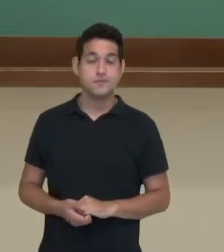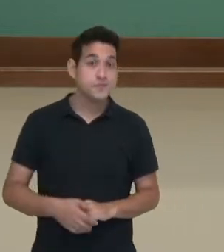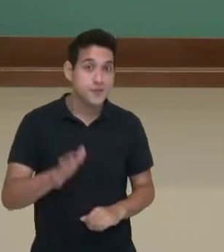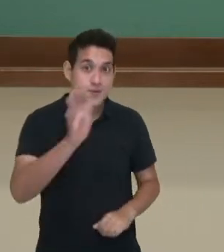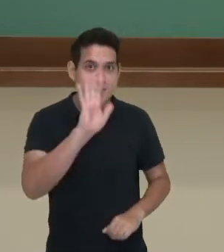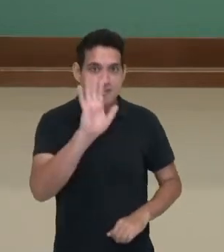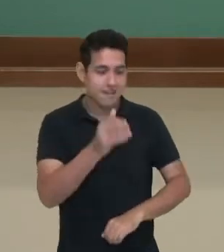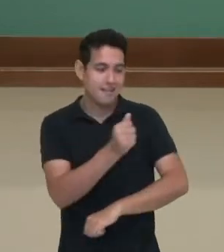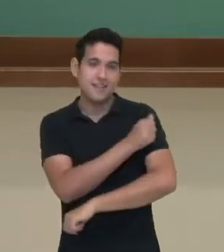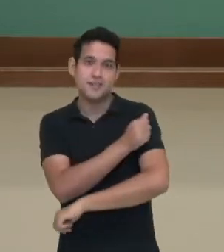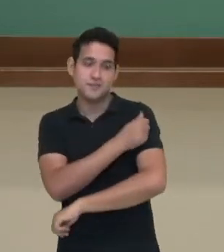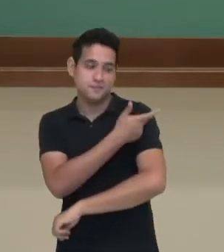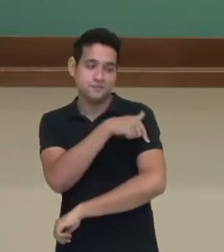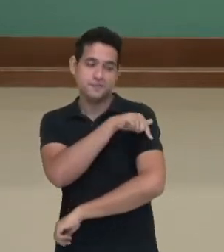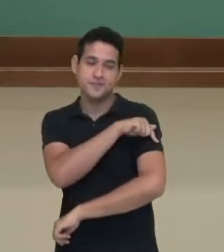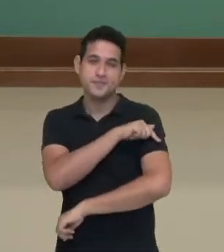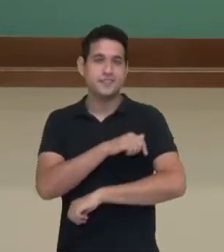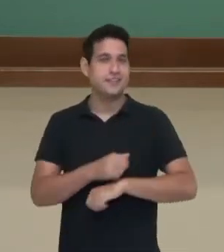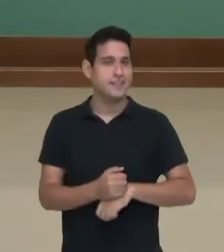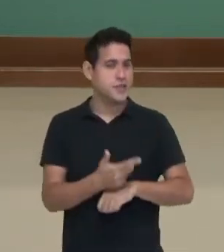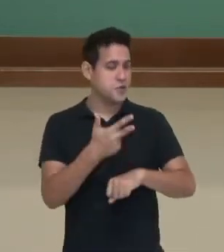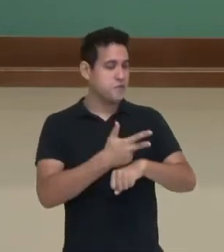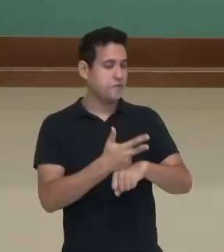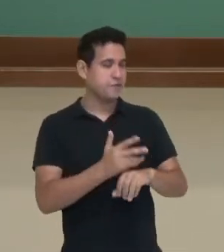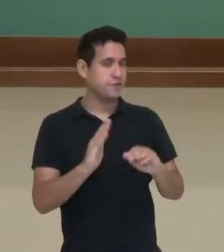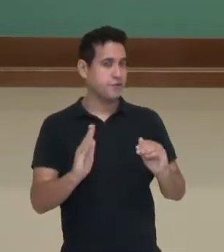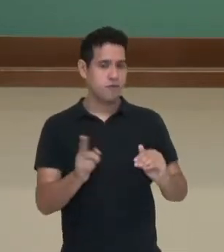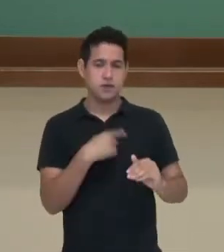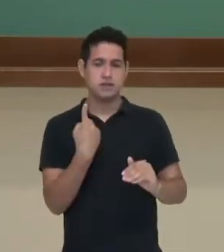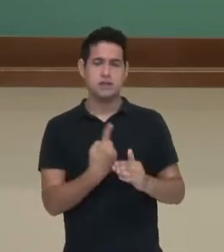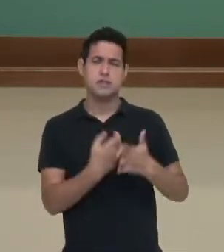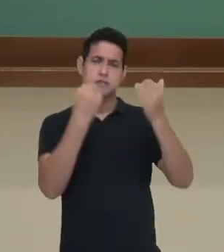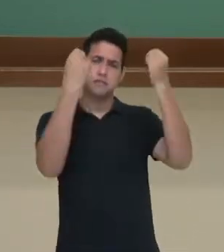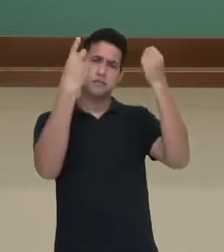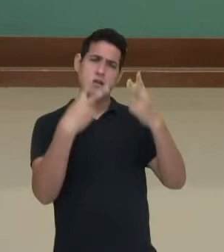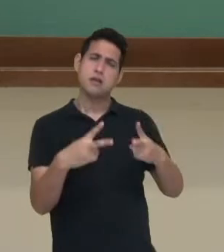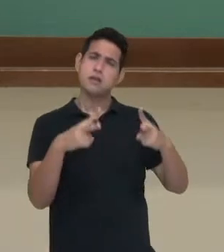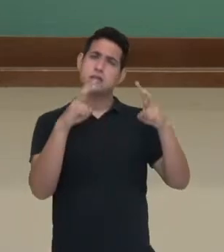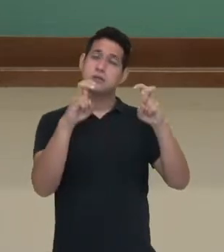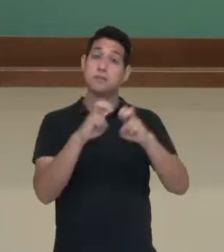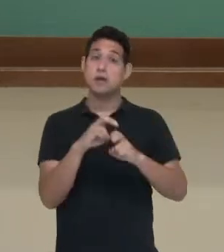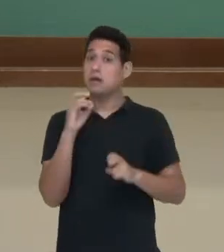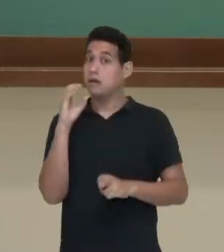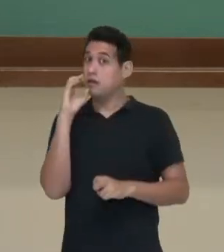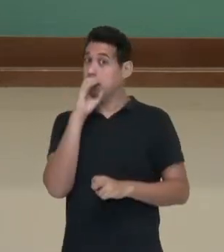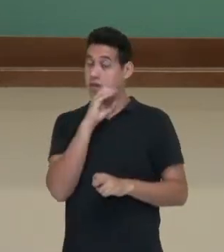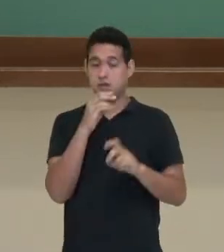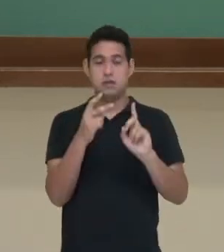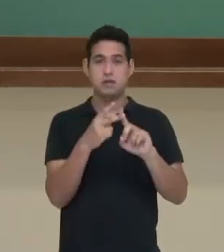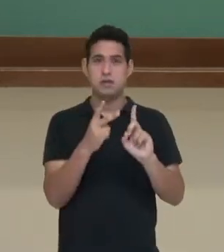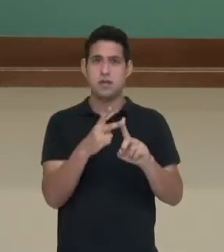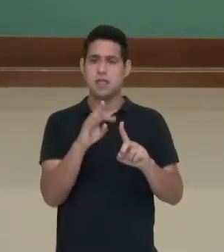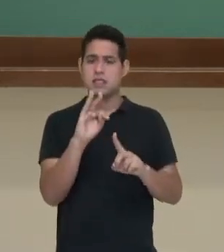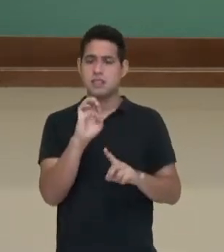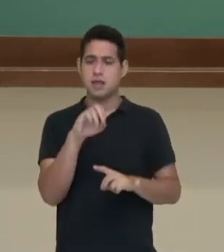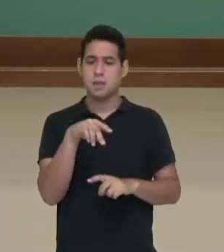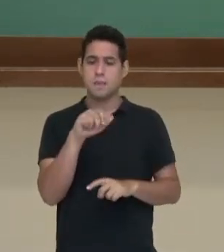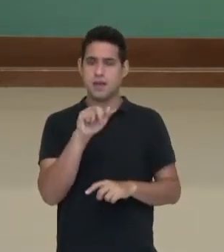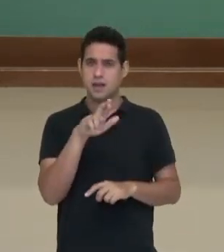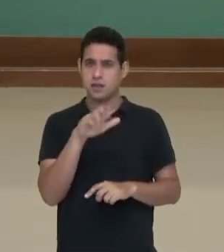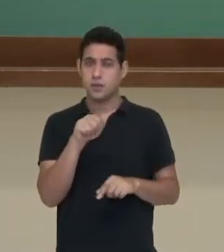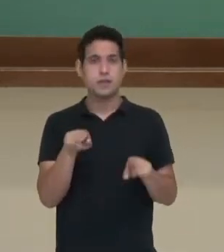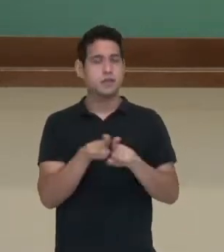Olá, estudantes do 7º ano! Neste vídeo, nós vamos falar sobre temperatura, calor e equilíbrio